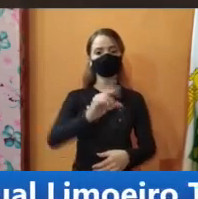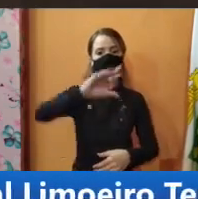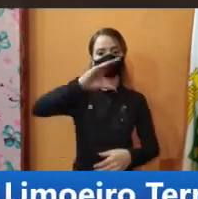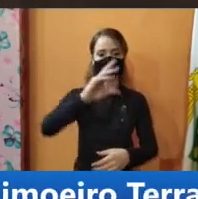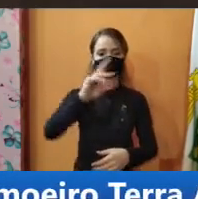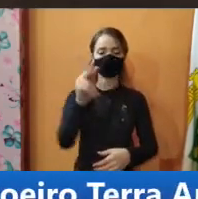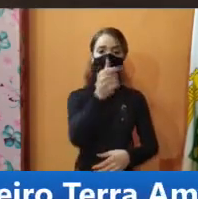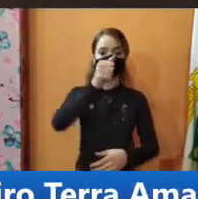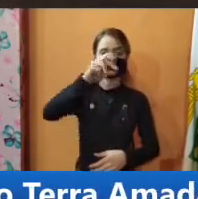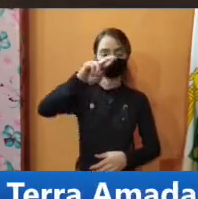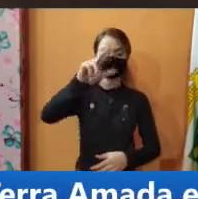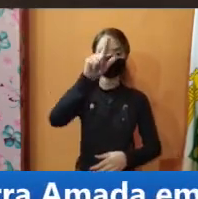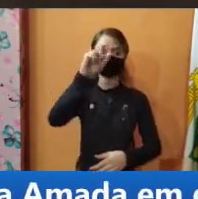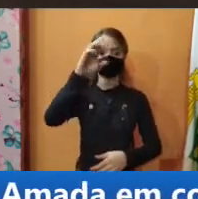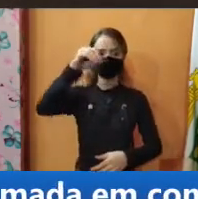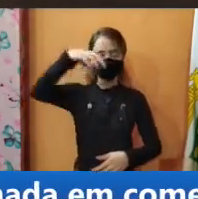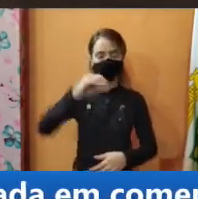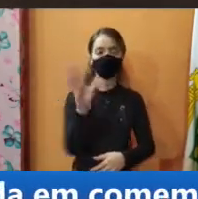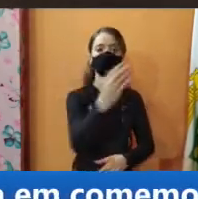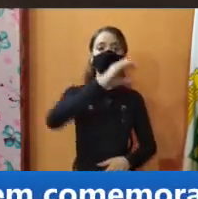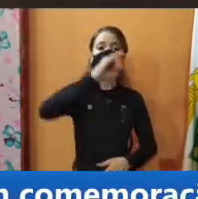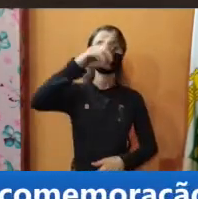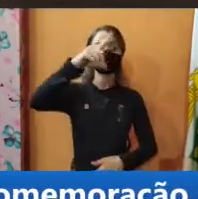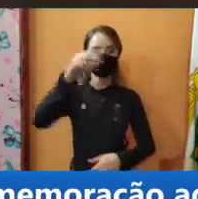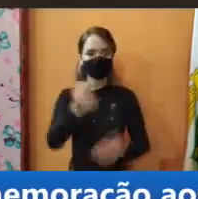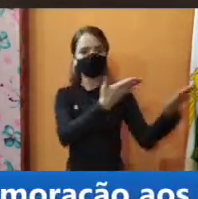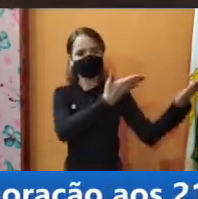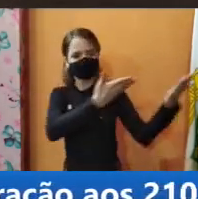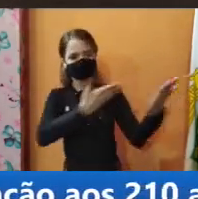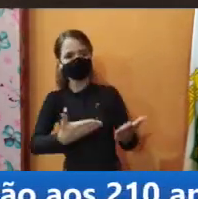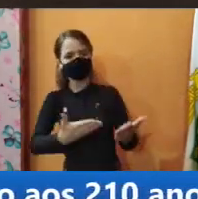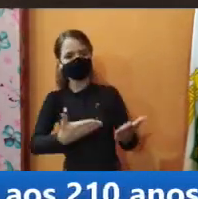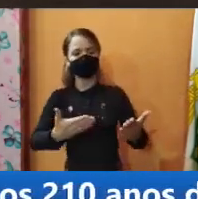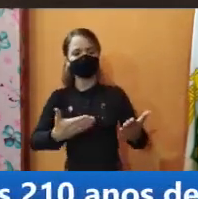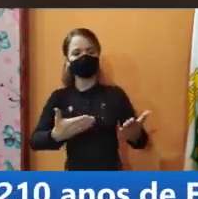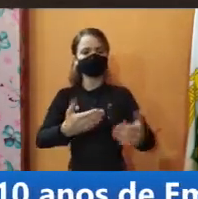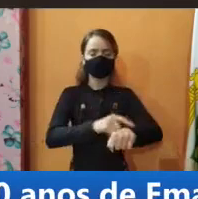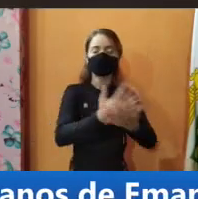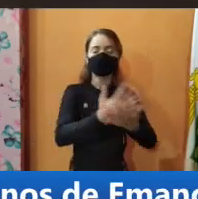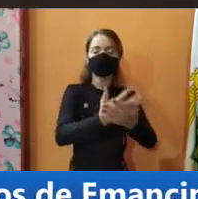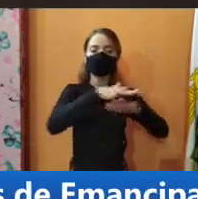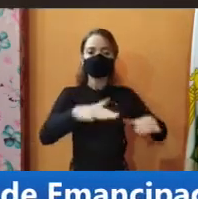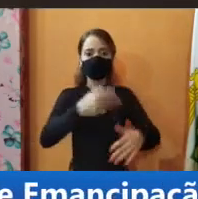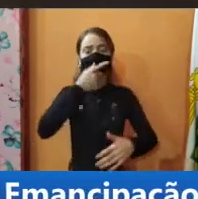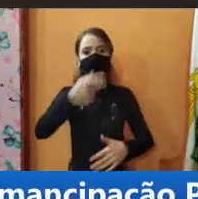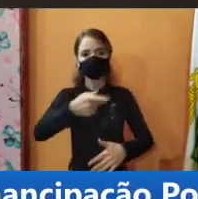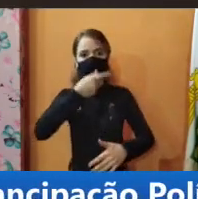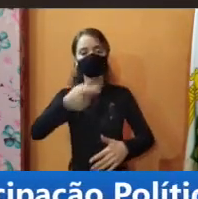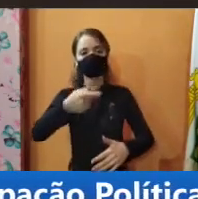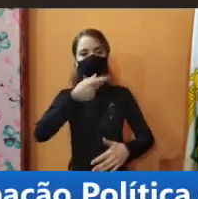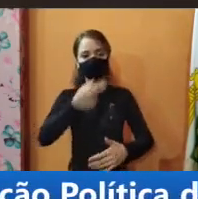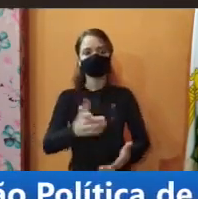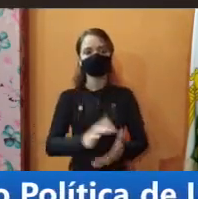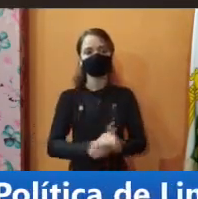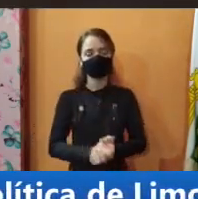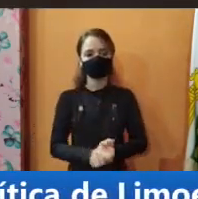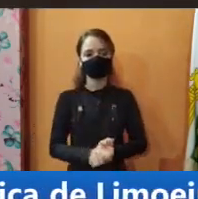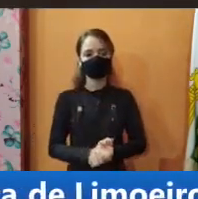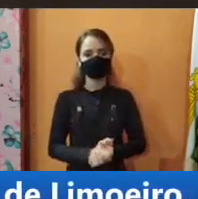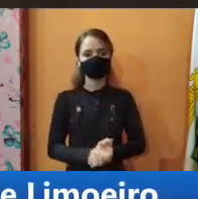Charlon e Cida, por gentileza, para os momentos finais assim, da minha fala, para poder dizer, opa,